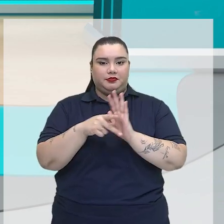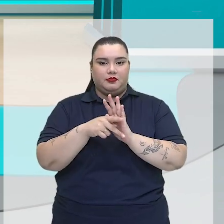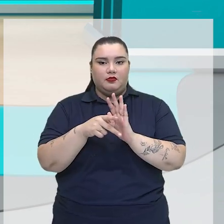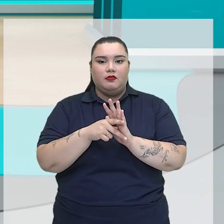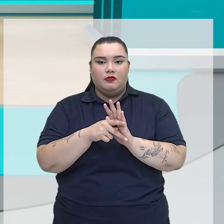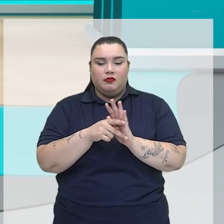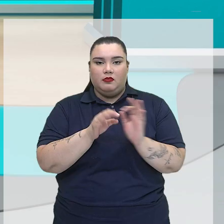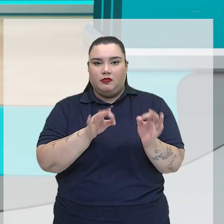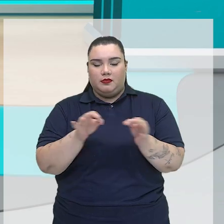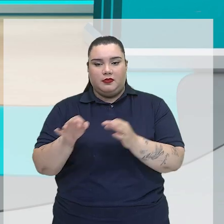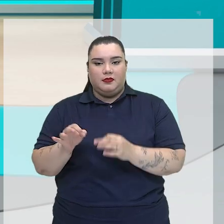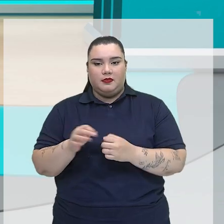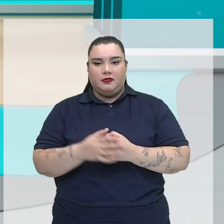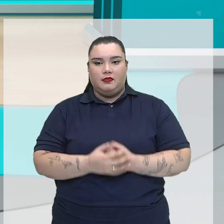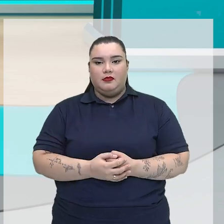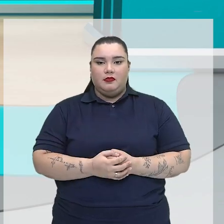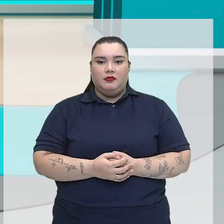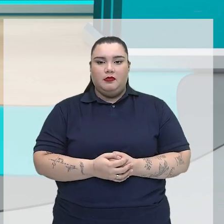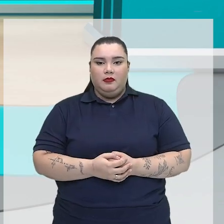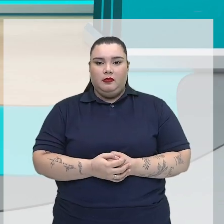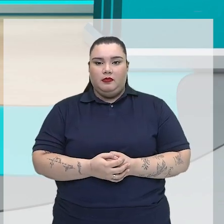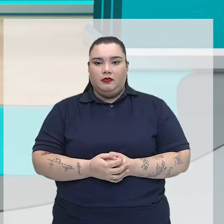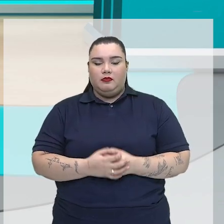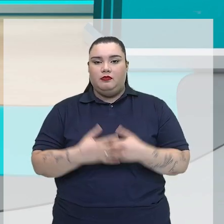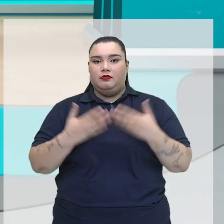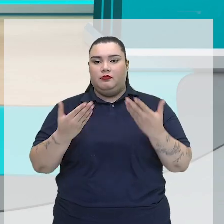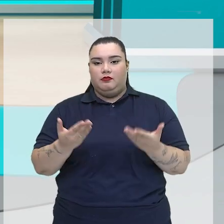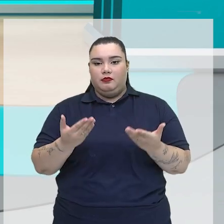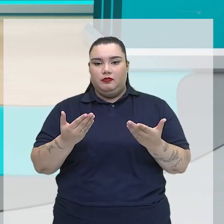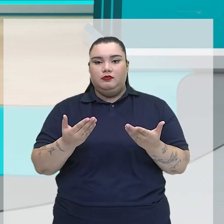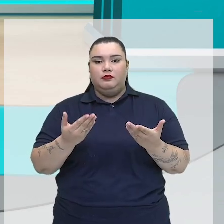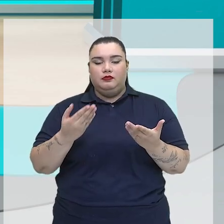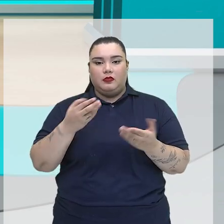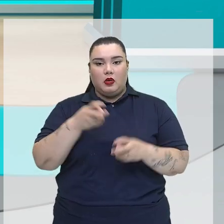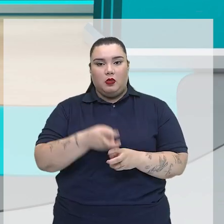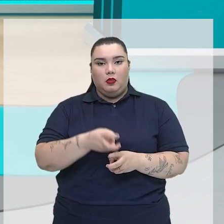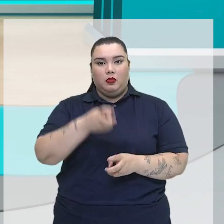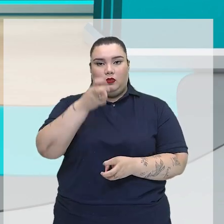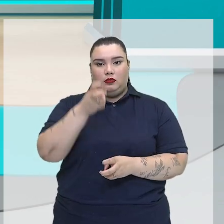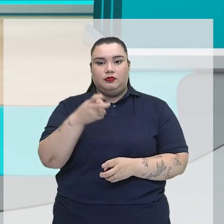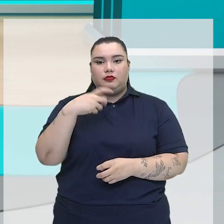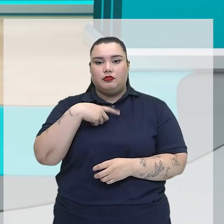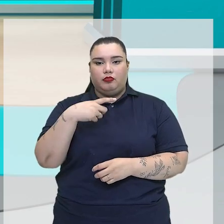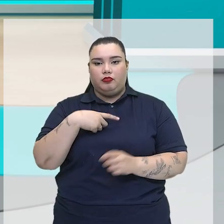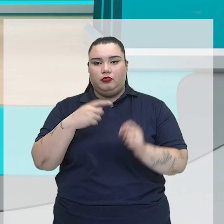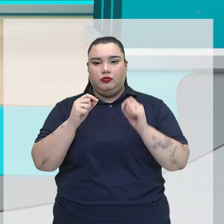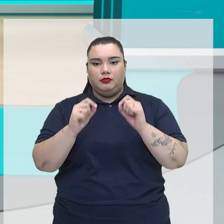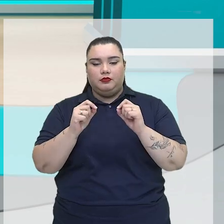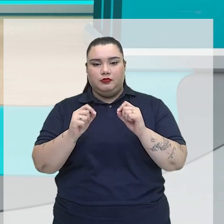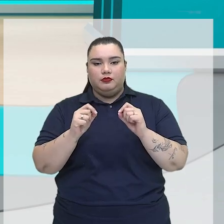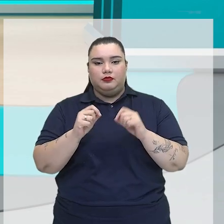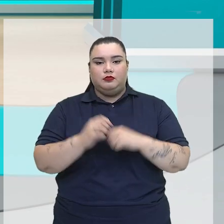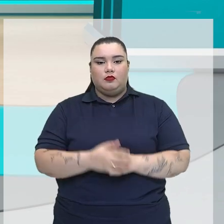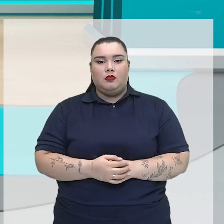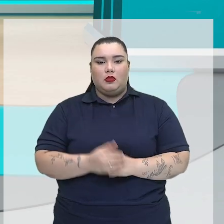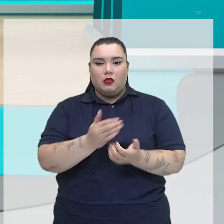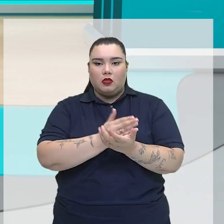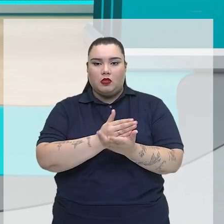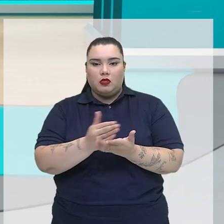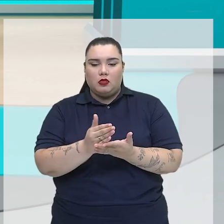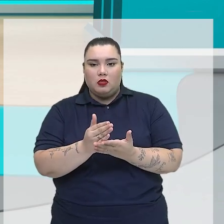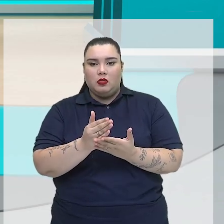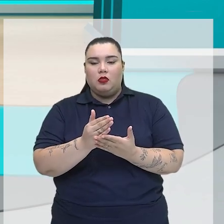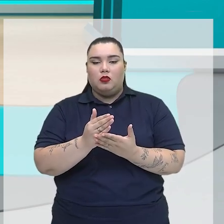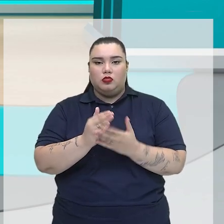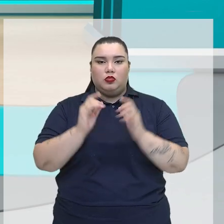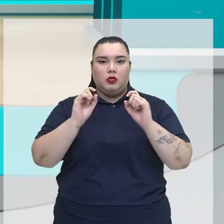desses discos intervertebrais, tá bom? E a nossa coluna, ela é dividida ali por seções, começando nessa parte